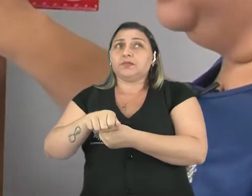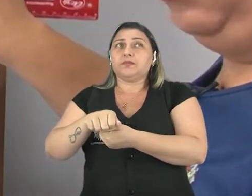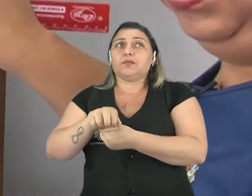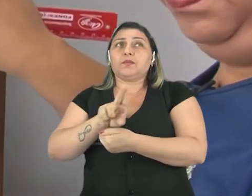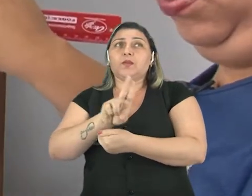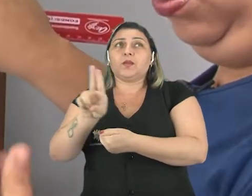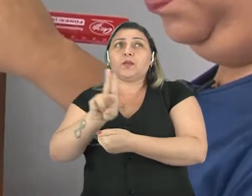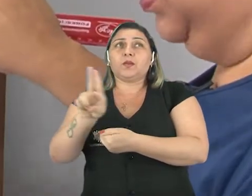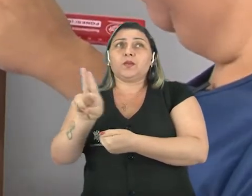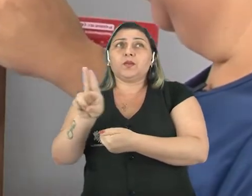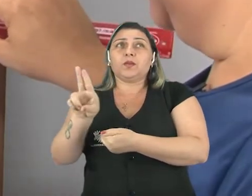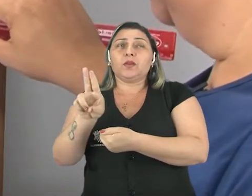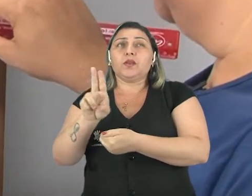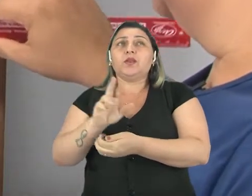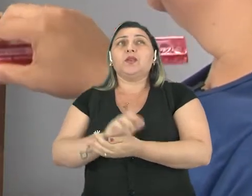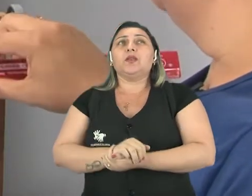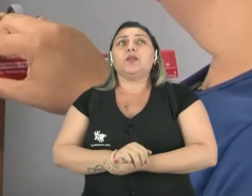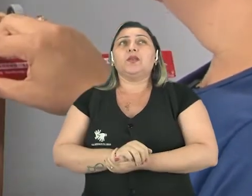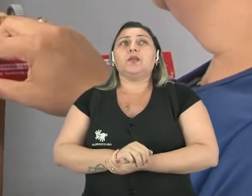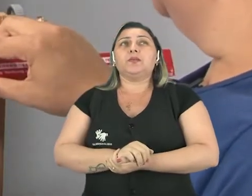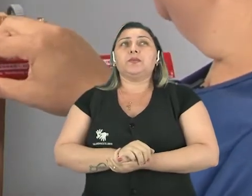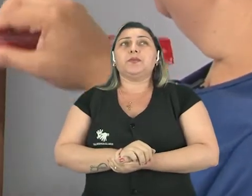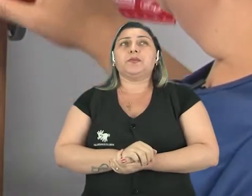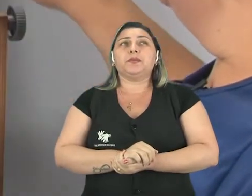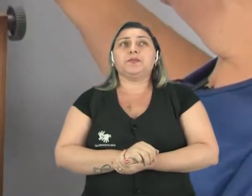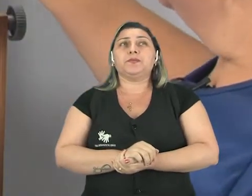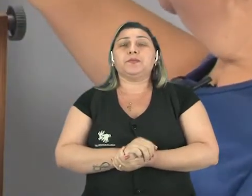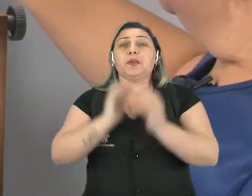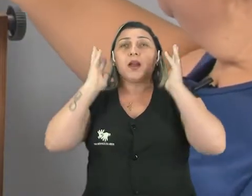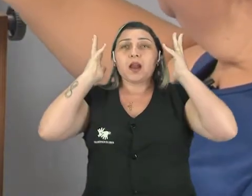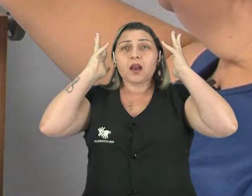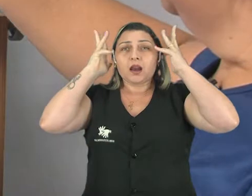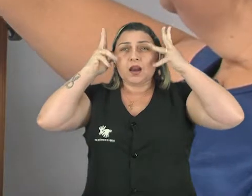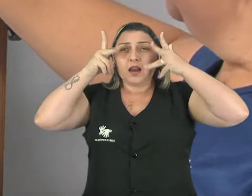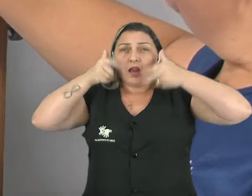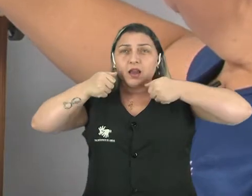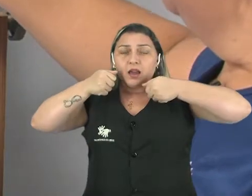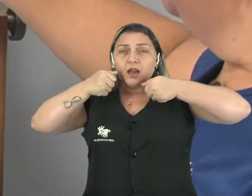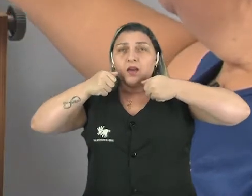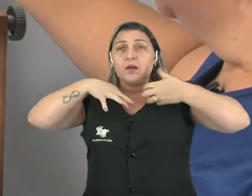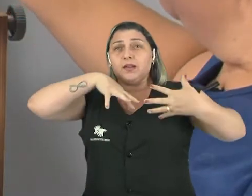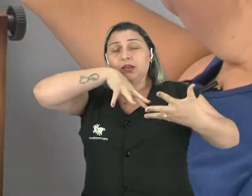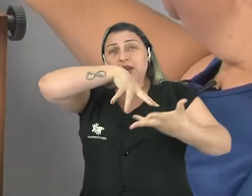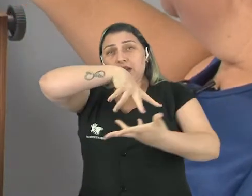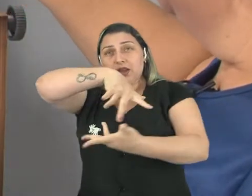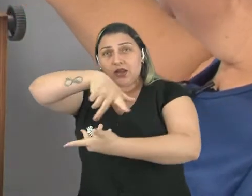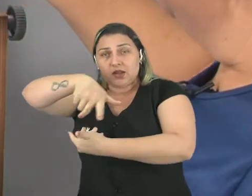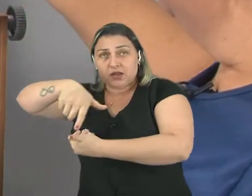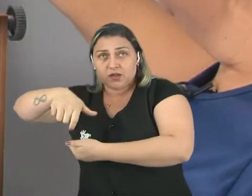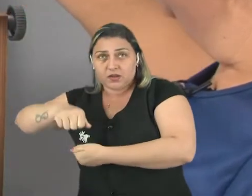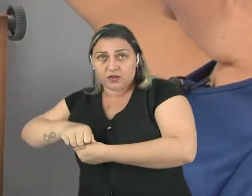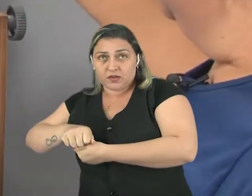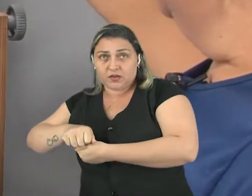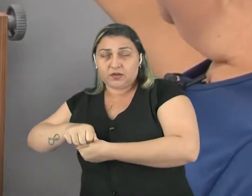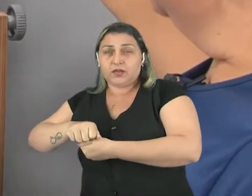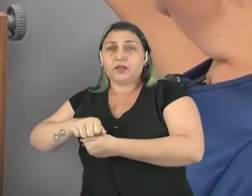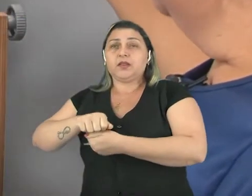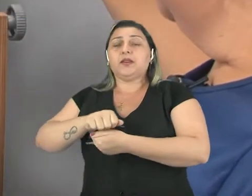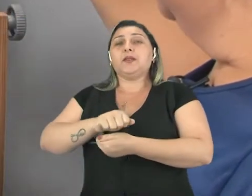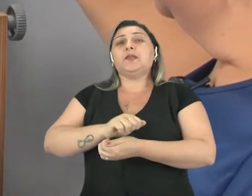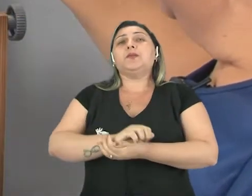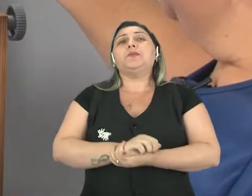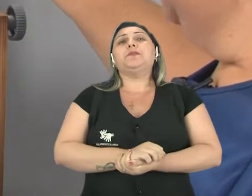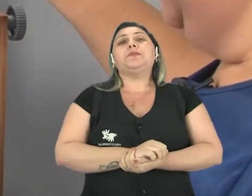nome, observando essa constelação, Leão. Quando a Terra foi se movimentando, chegou